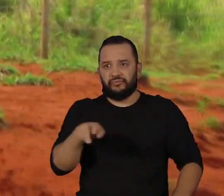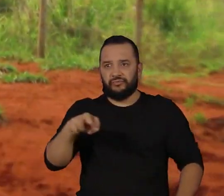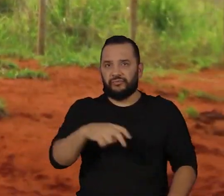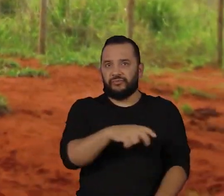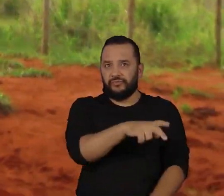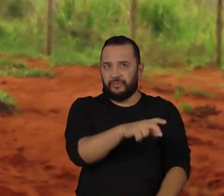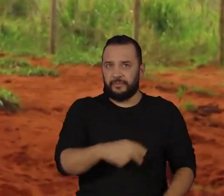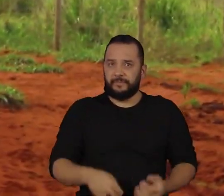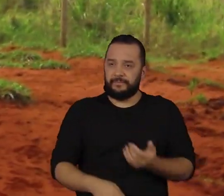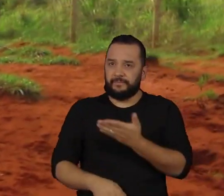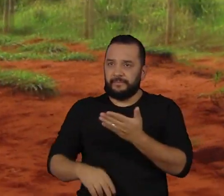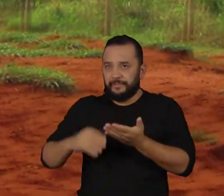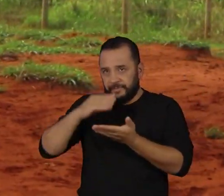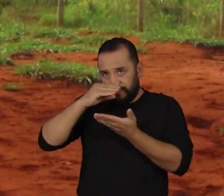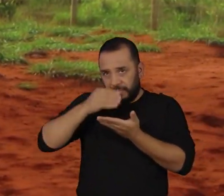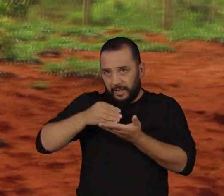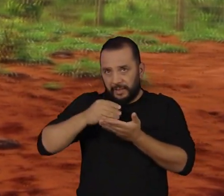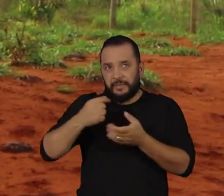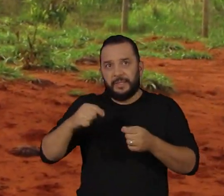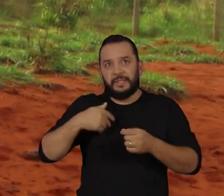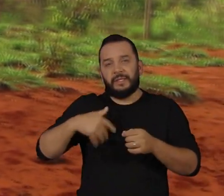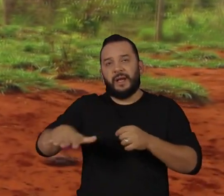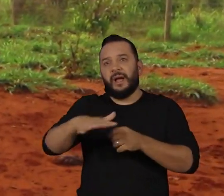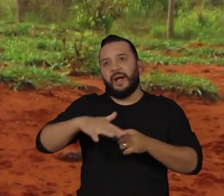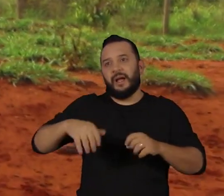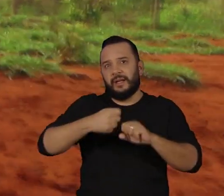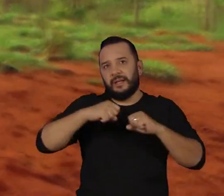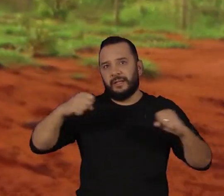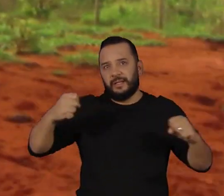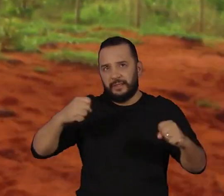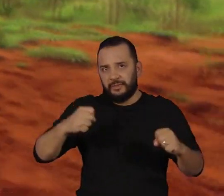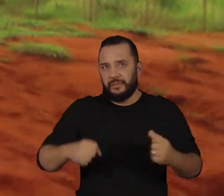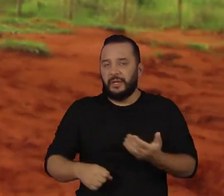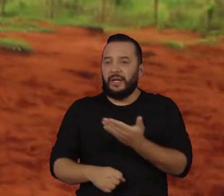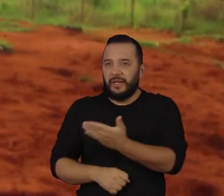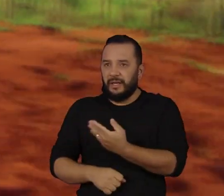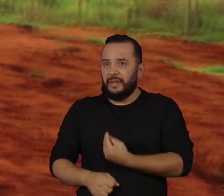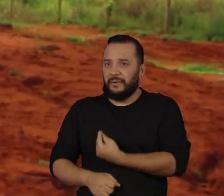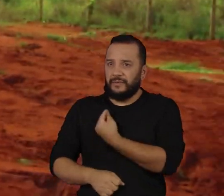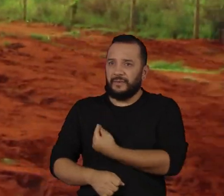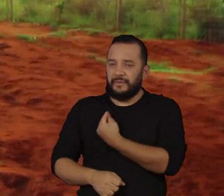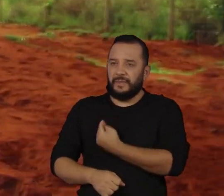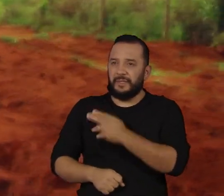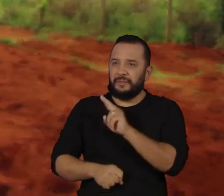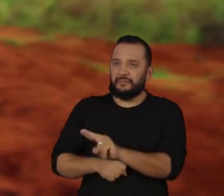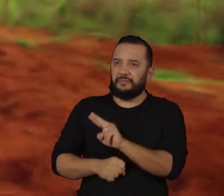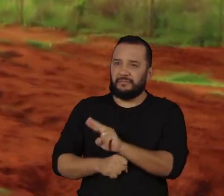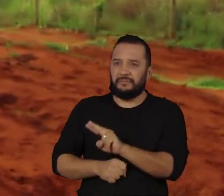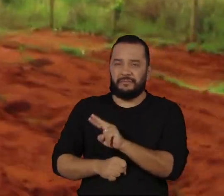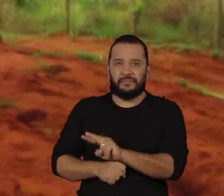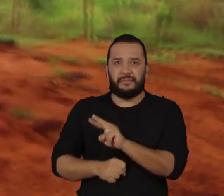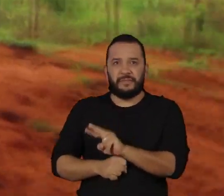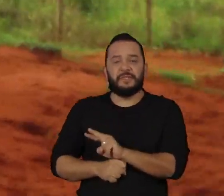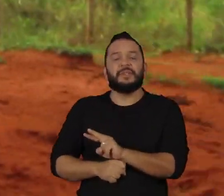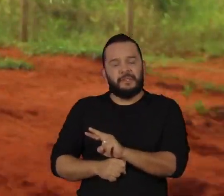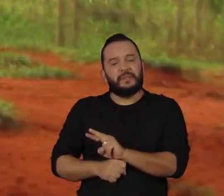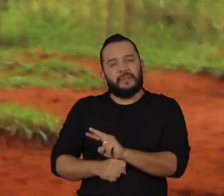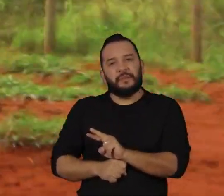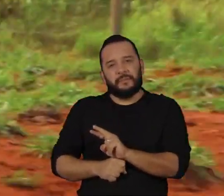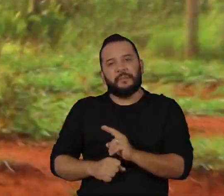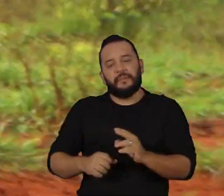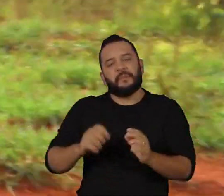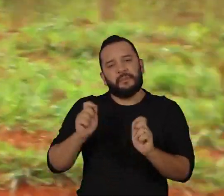As antas precisam de extensas áreas. Garantir a sua sobrevivência é assegurar o equilíbrio dos